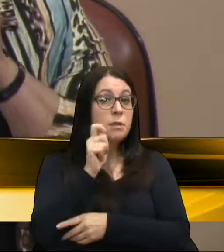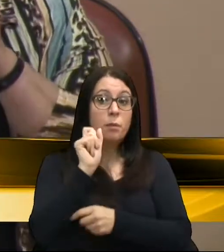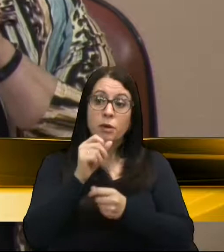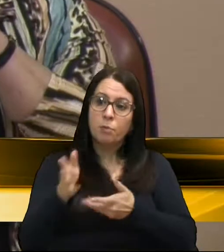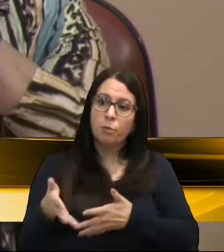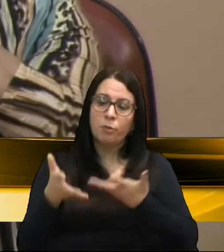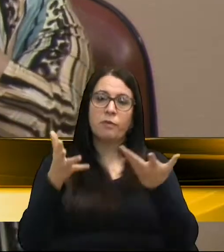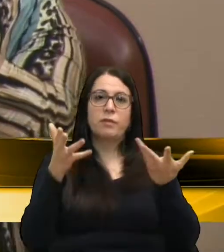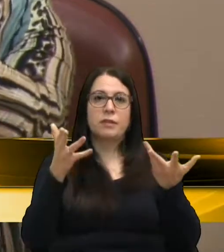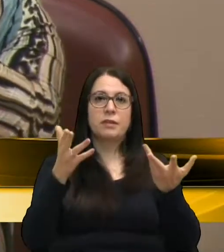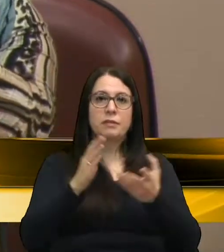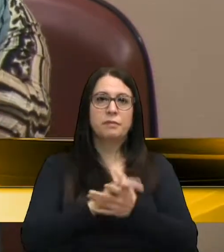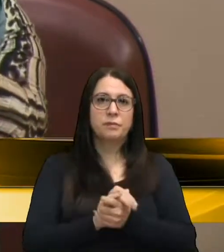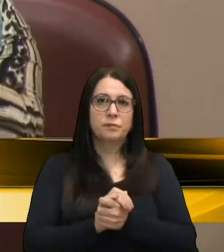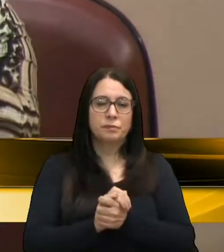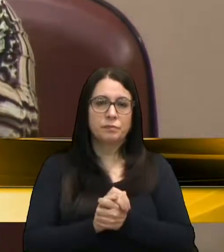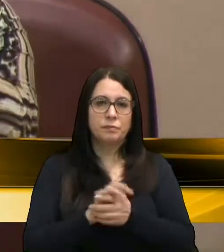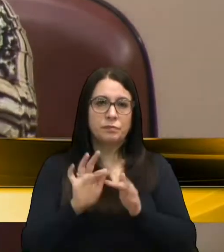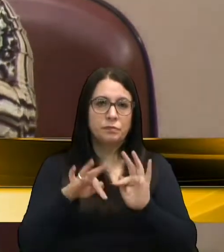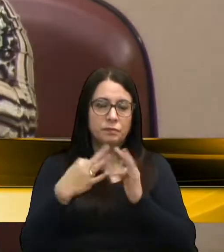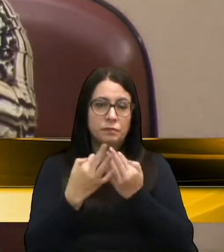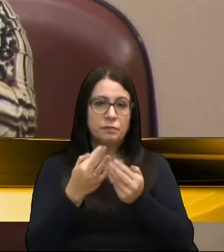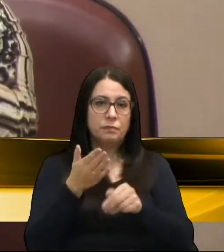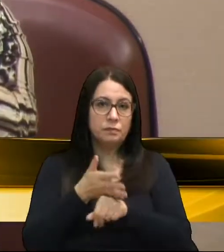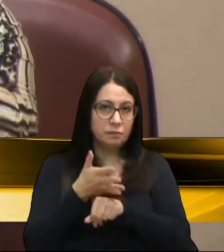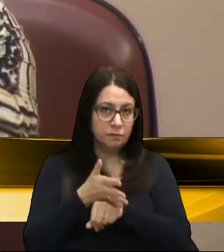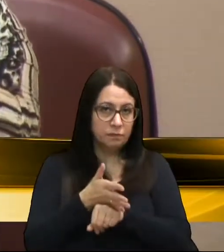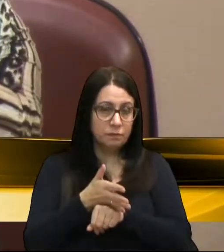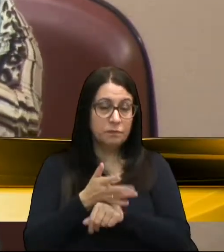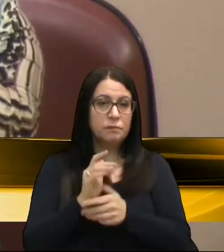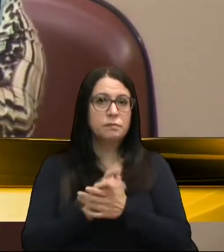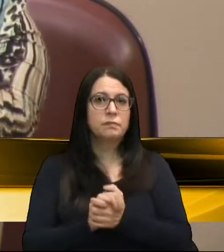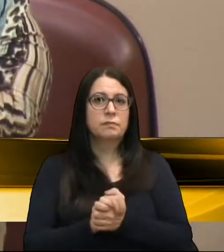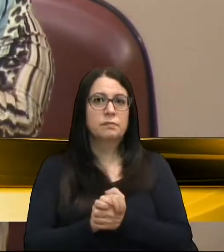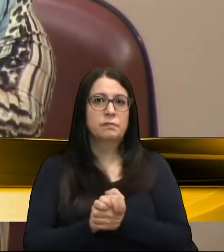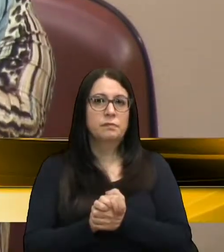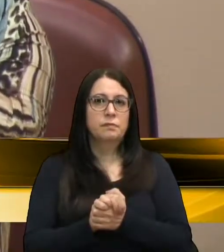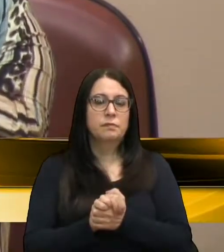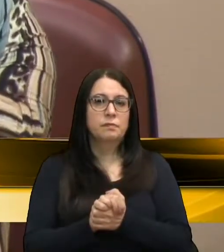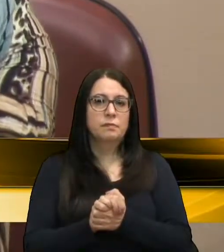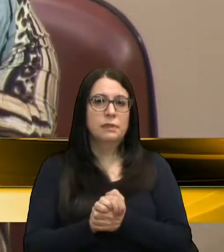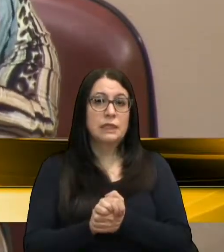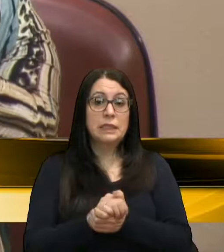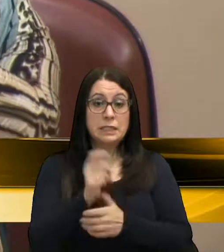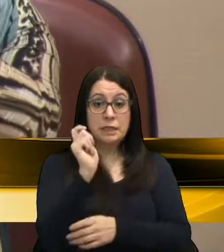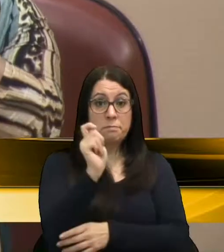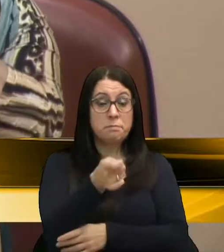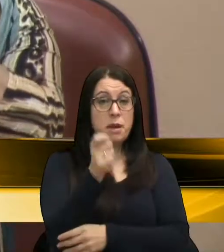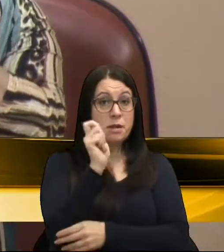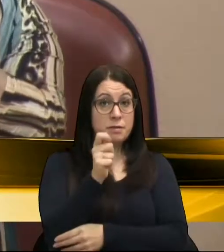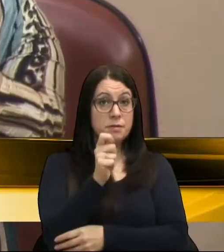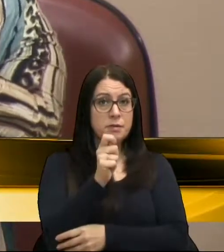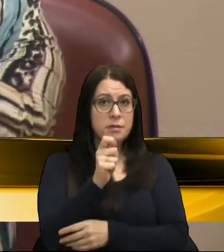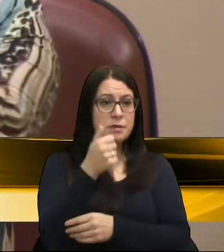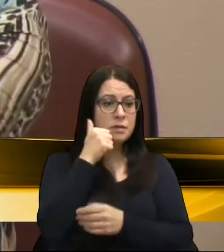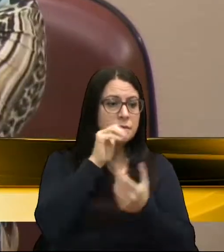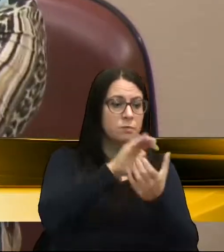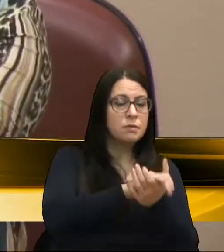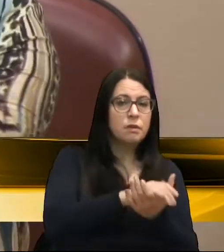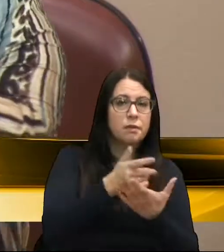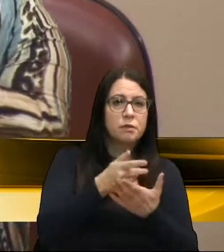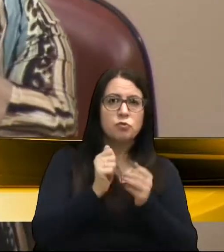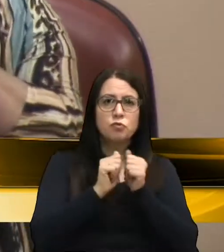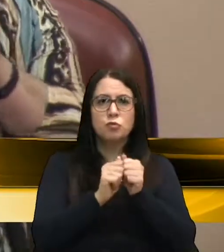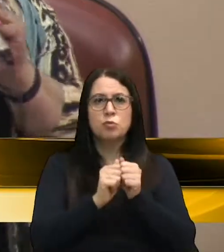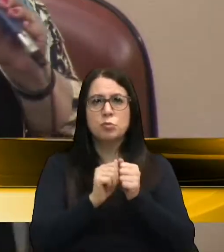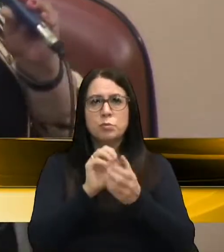promover as famílias participarem dessa pesca, as esposas, junto